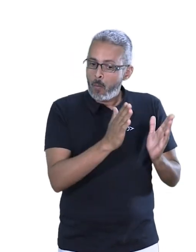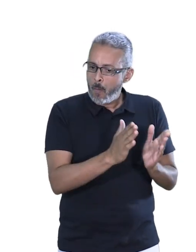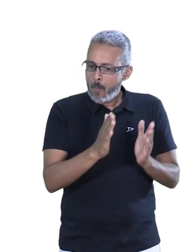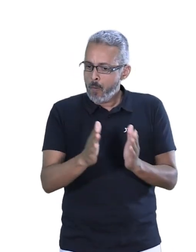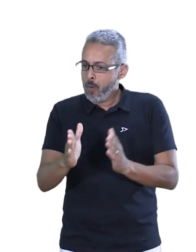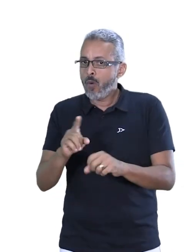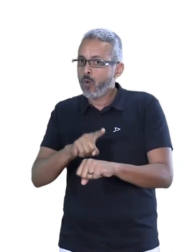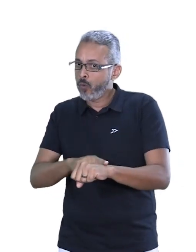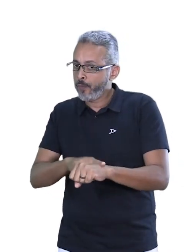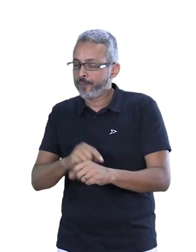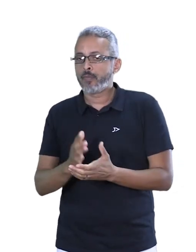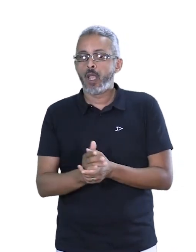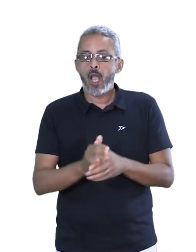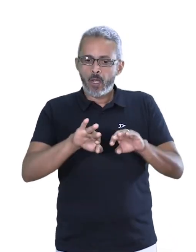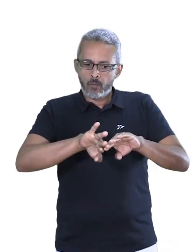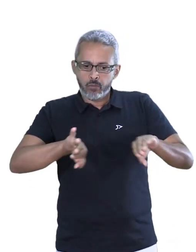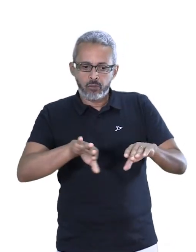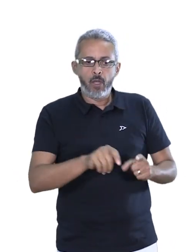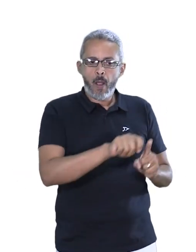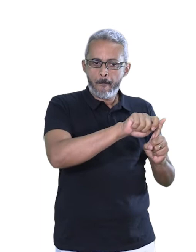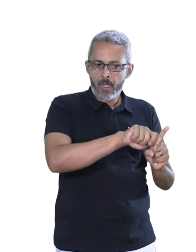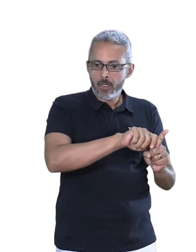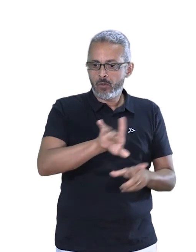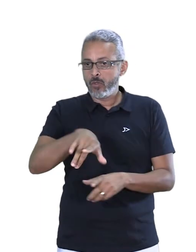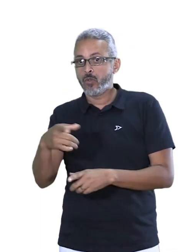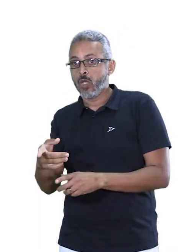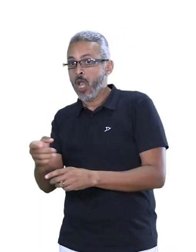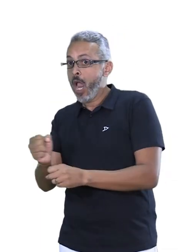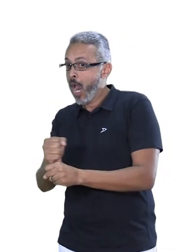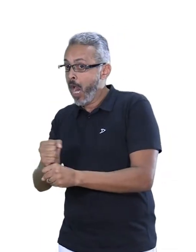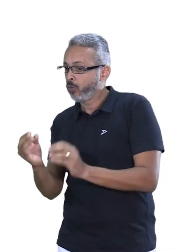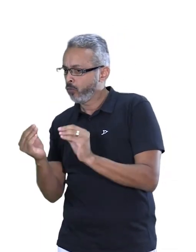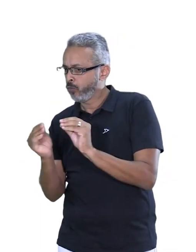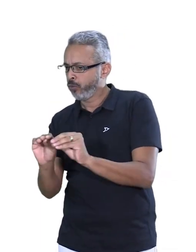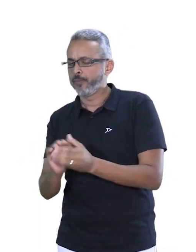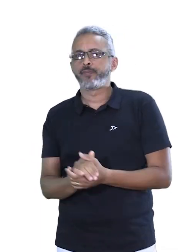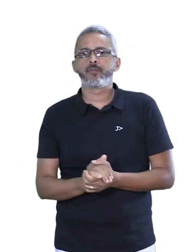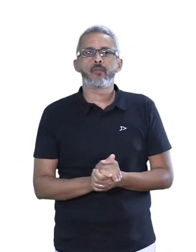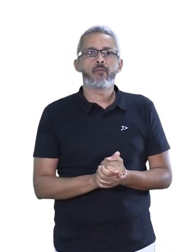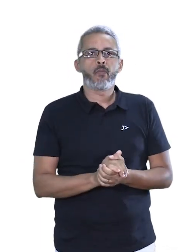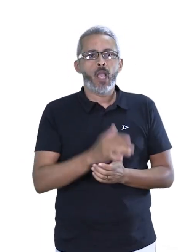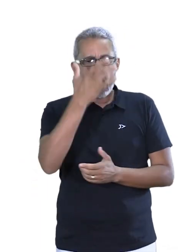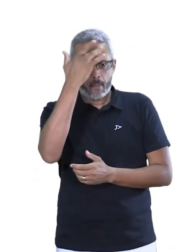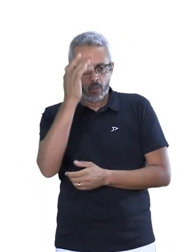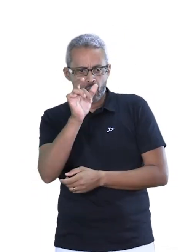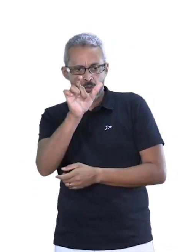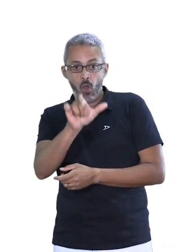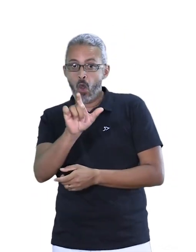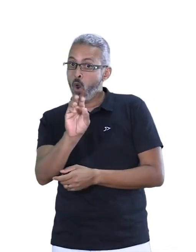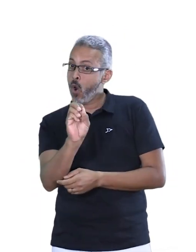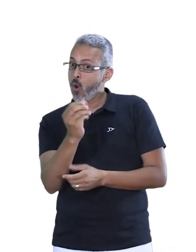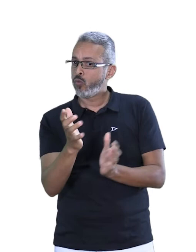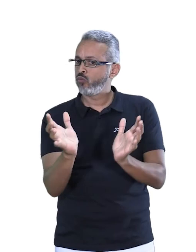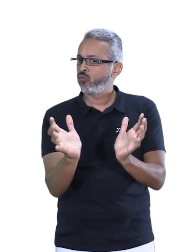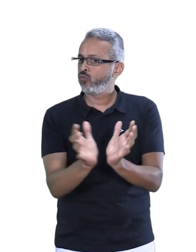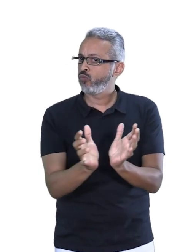cronológica e muitas vezes estão divididas em meses e anos de publicação. A pessoa